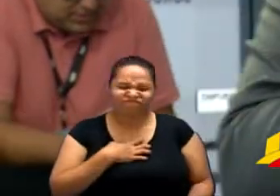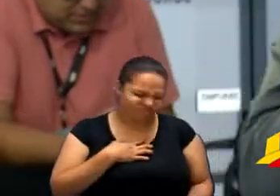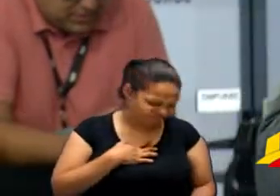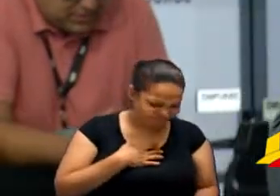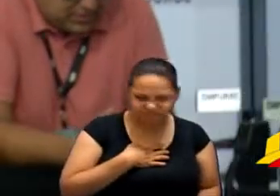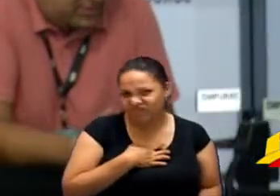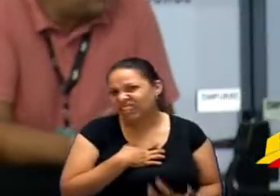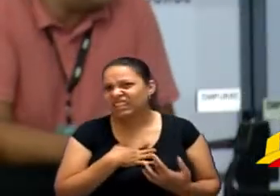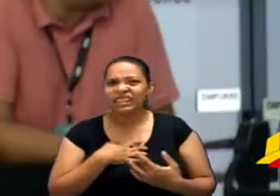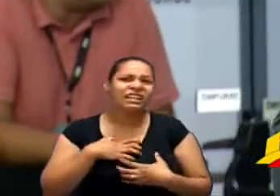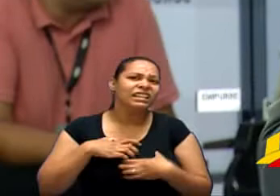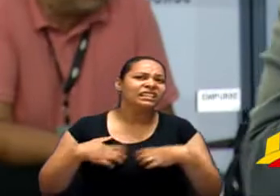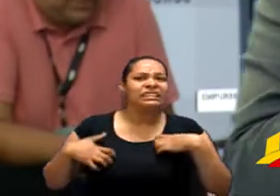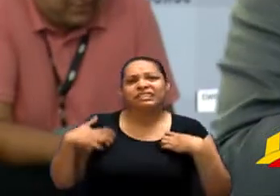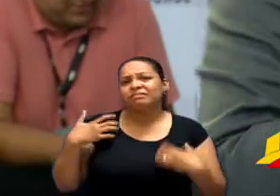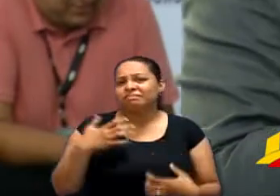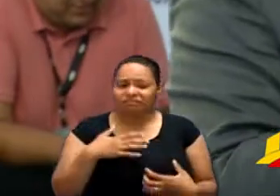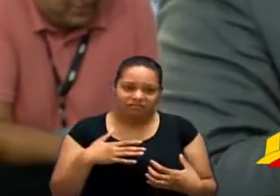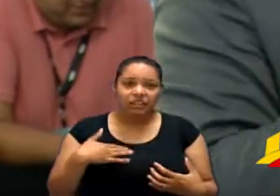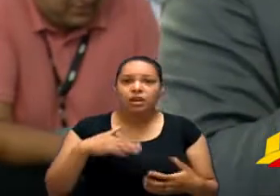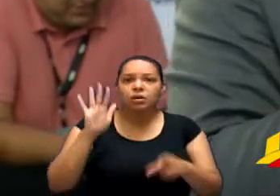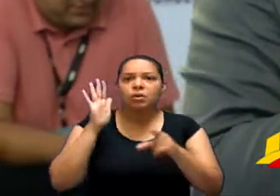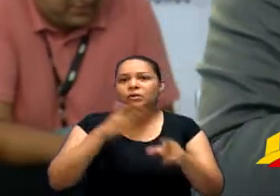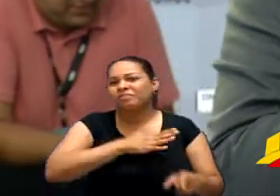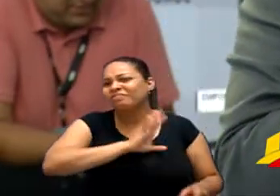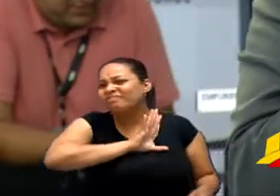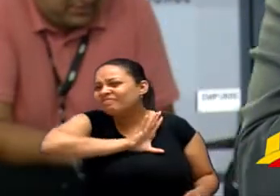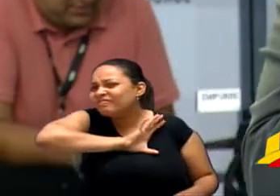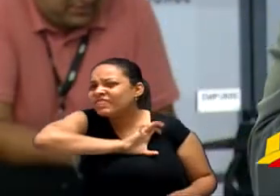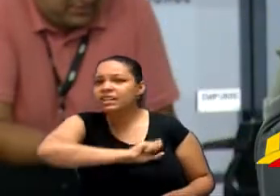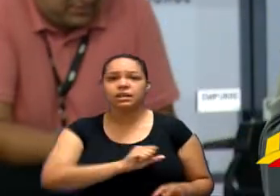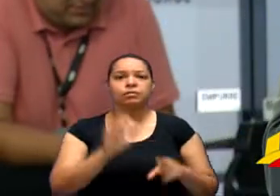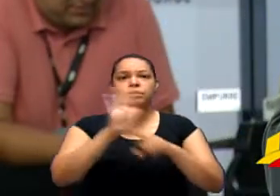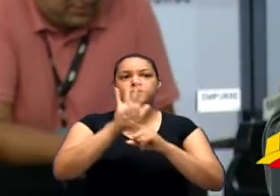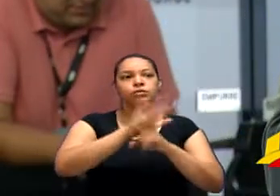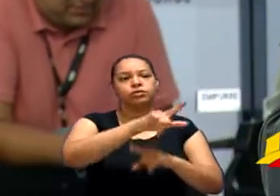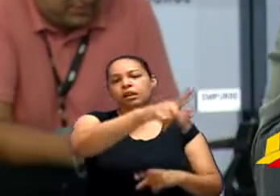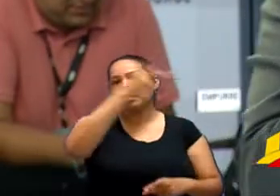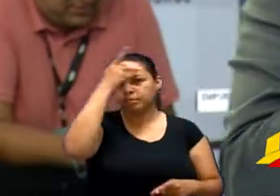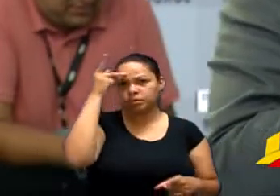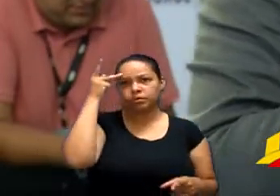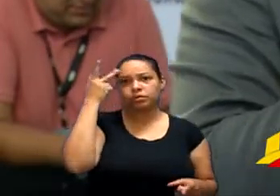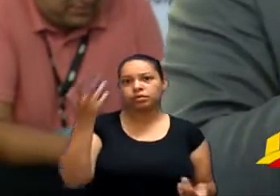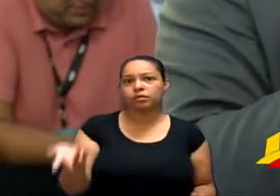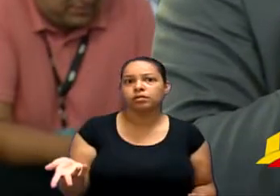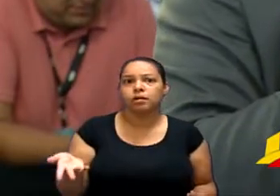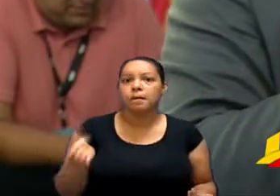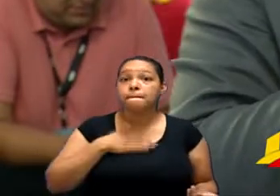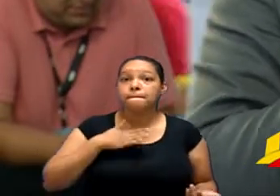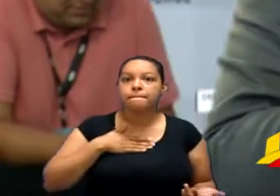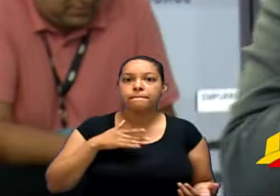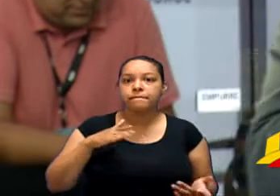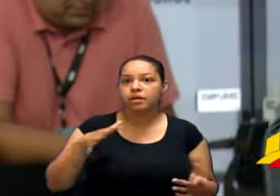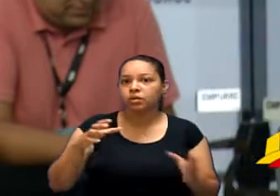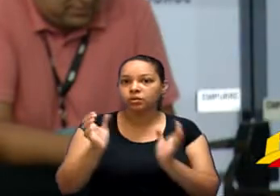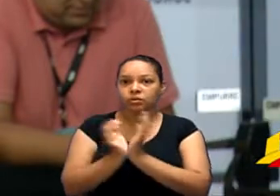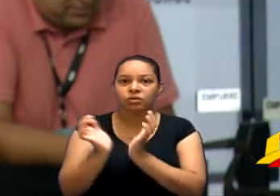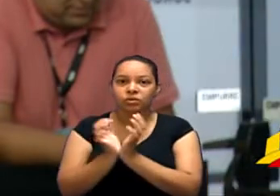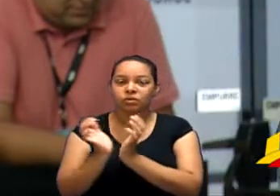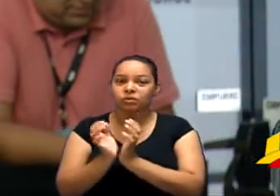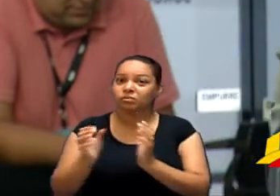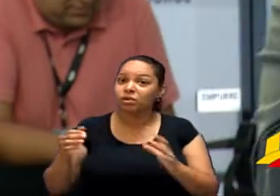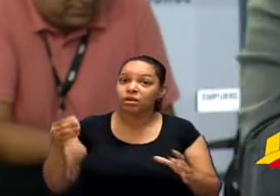você amo trabalhar aqui ajudar o povo hoje eu vim pensando meu deus meu gabinete é lotado como de muitos amigos